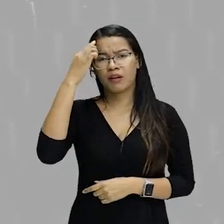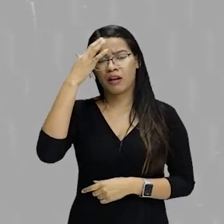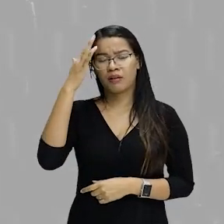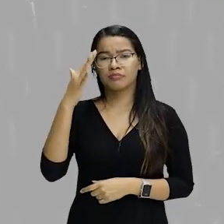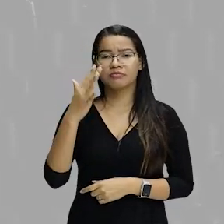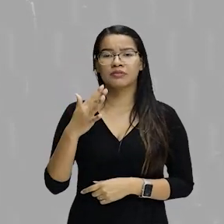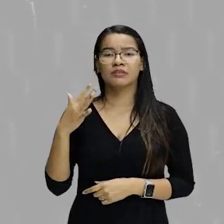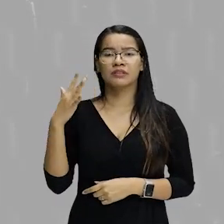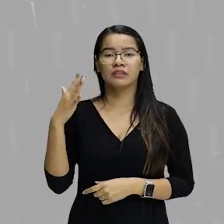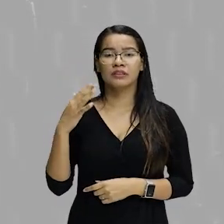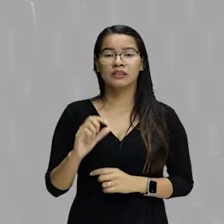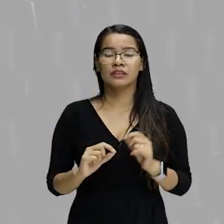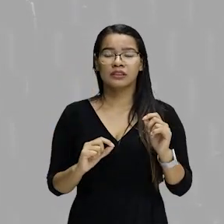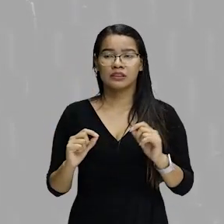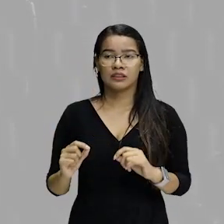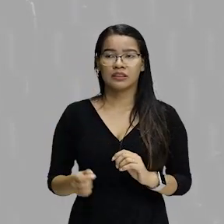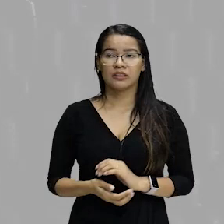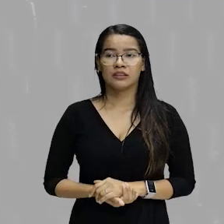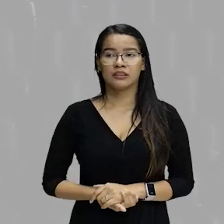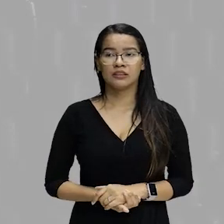É aquele texto mais